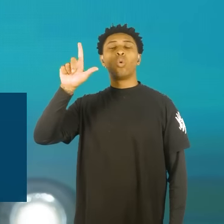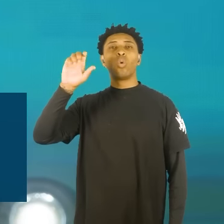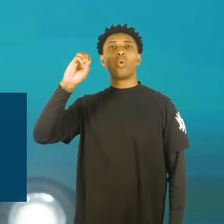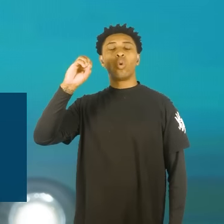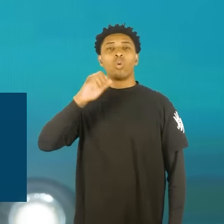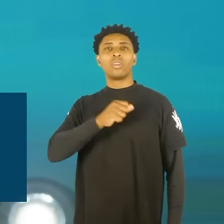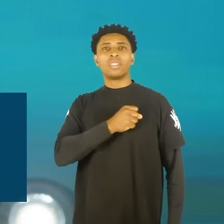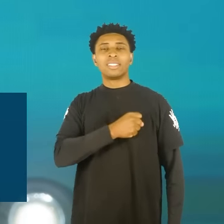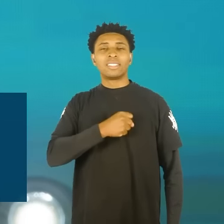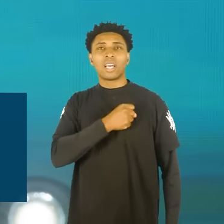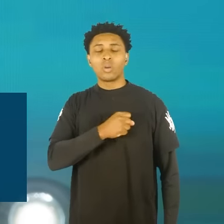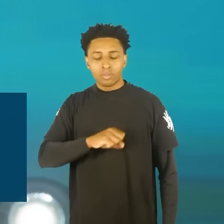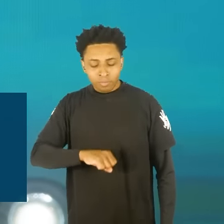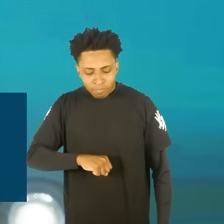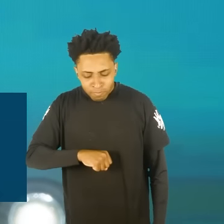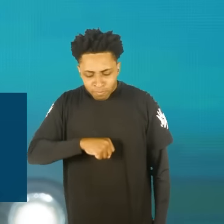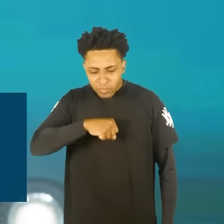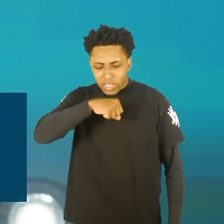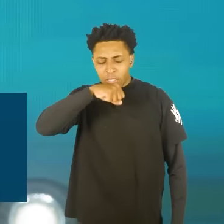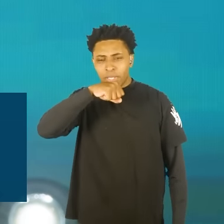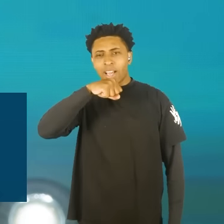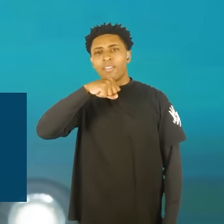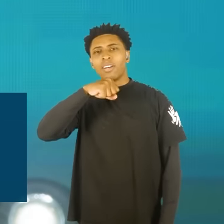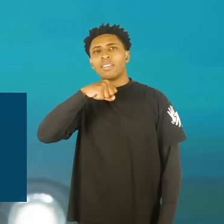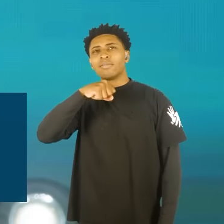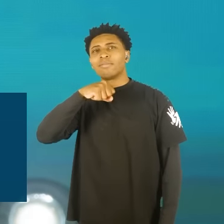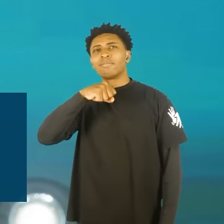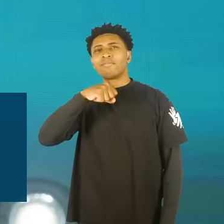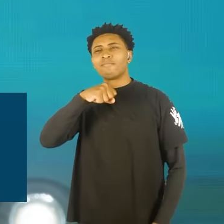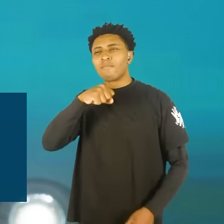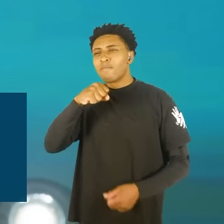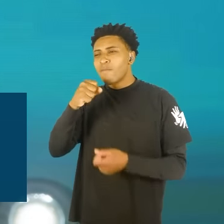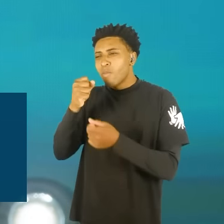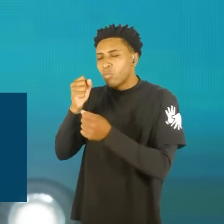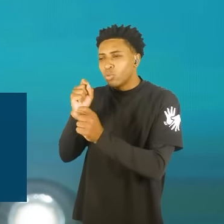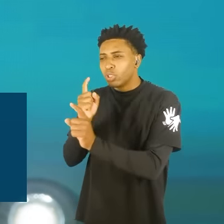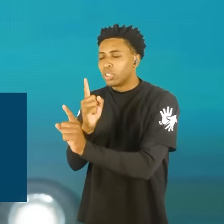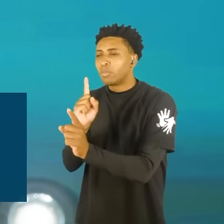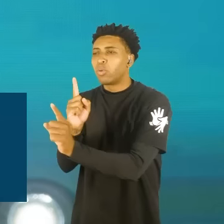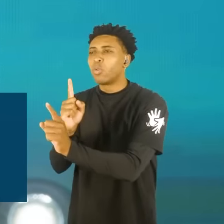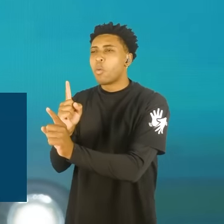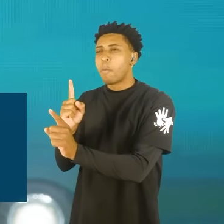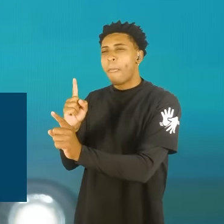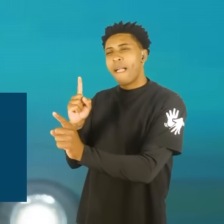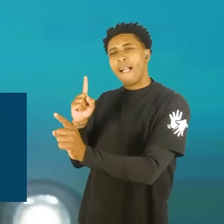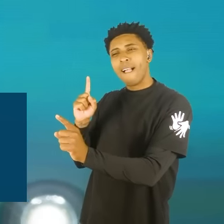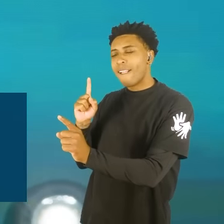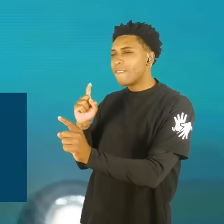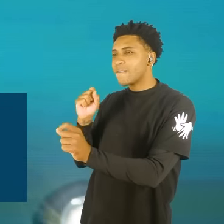Enquanto Saulo respirava ameaças de morte contra os discípulos do Senhor,